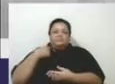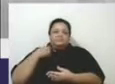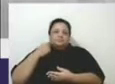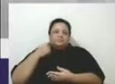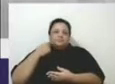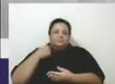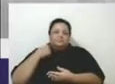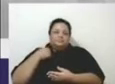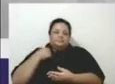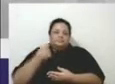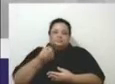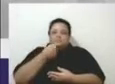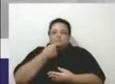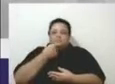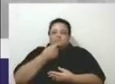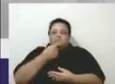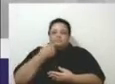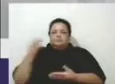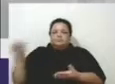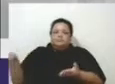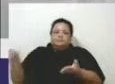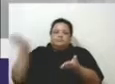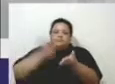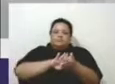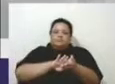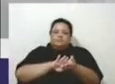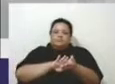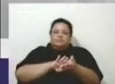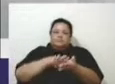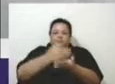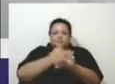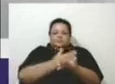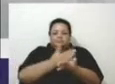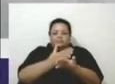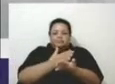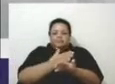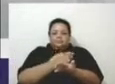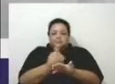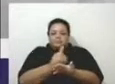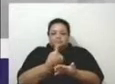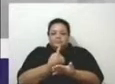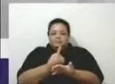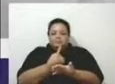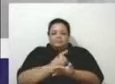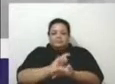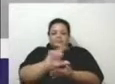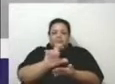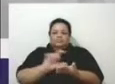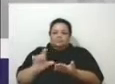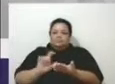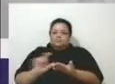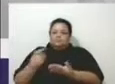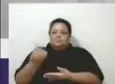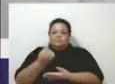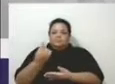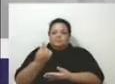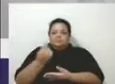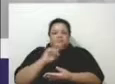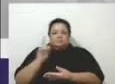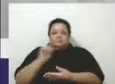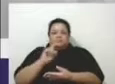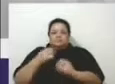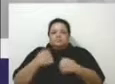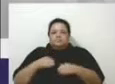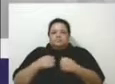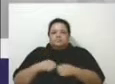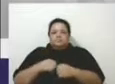assim o remédio não vai chegar no local e vai se separar sozinho vai ser entregue paraas pessoas sozinho ele precisa de alguém